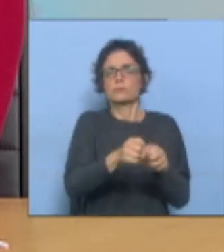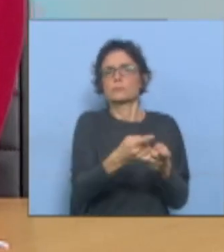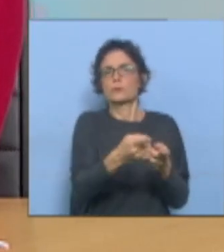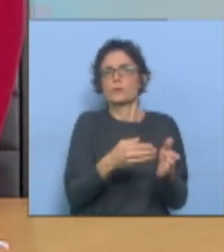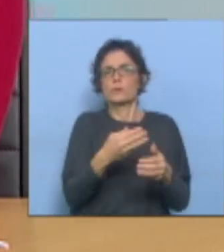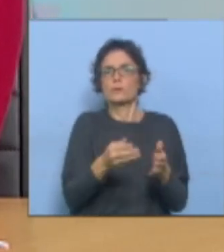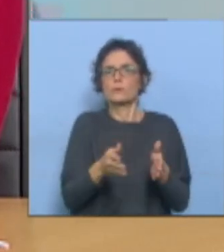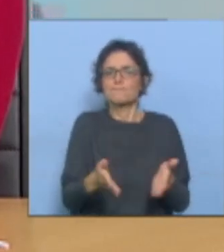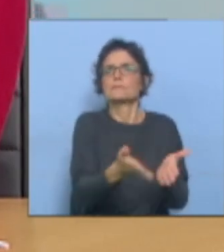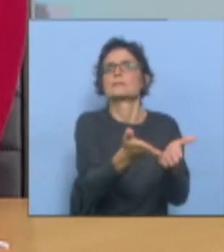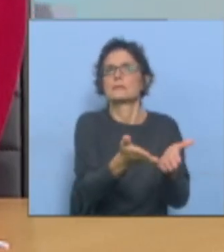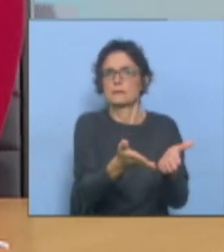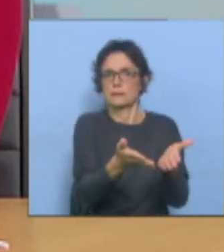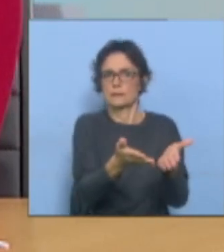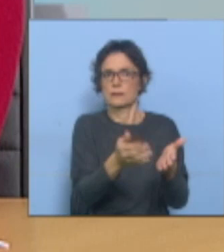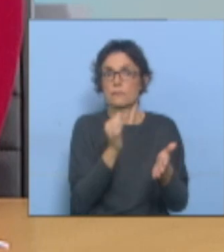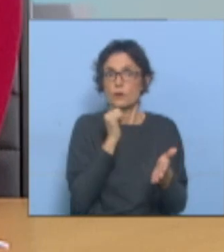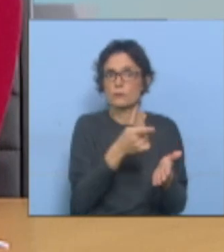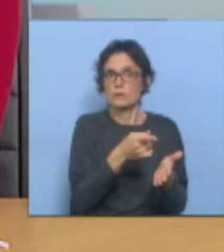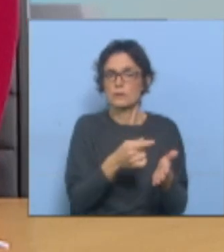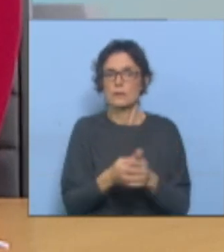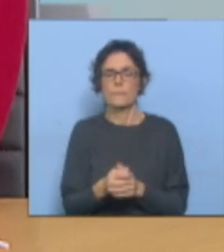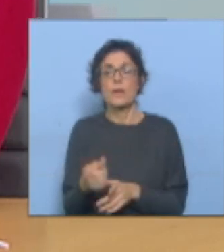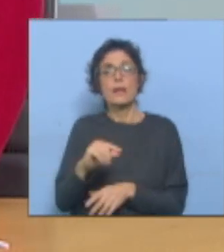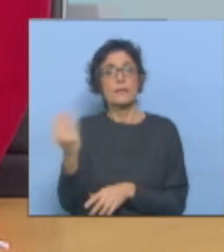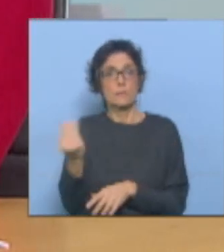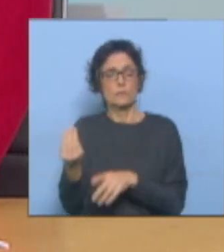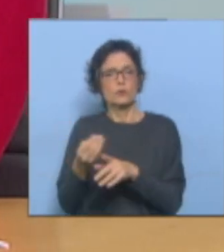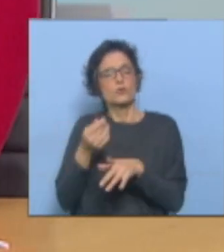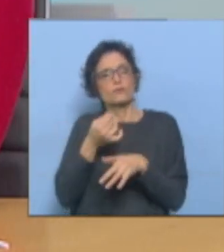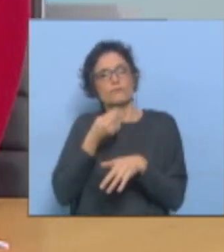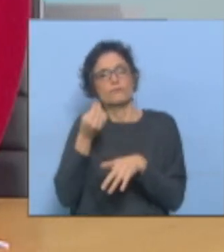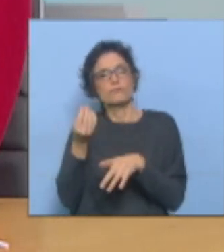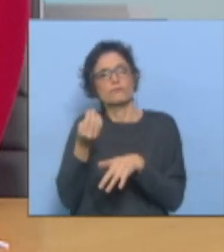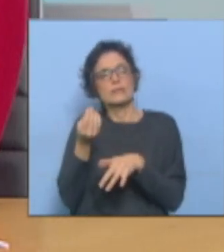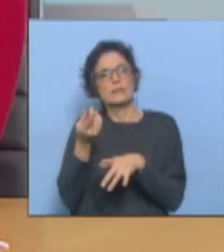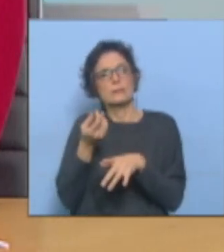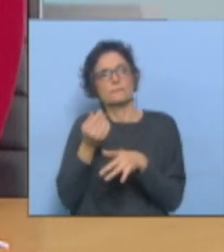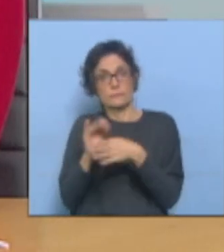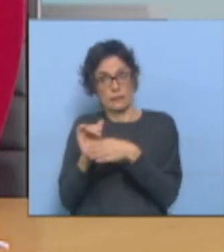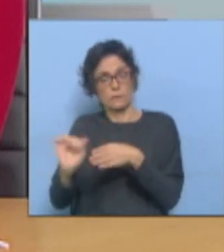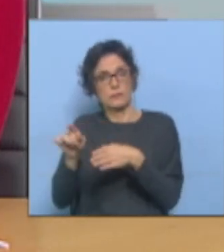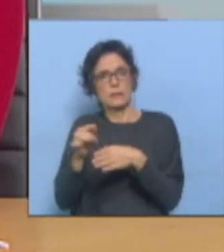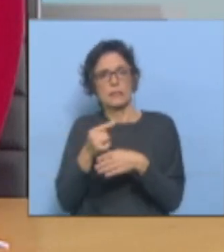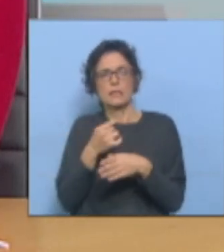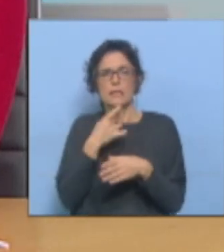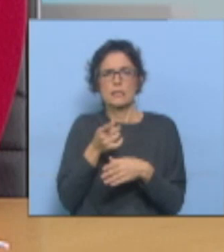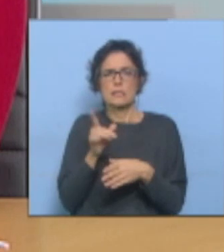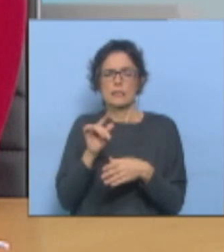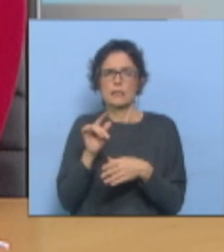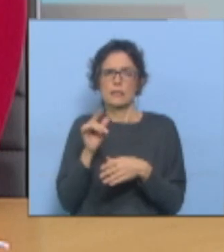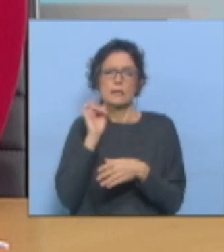a ideia de que seria importante investir nos cuidados paliativos, que o país não tem assegurado à maioria da